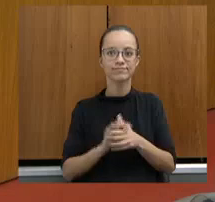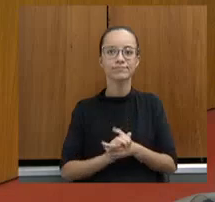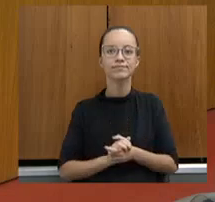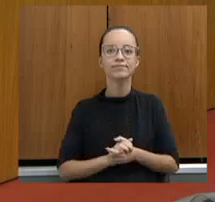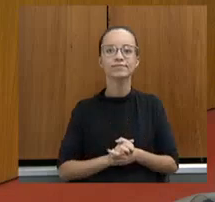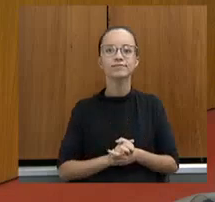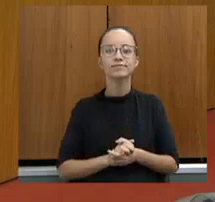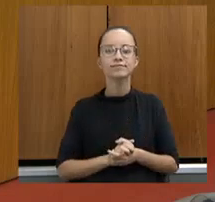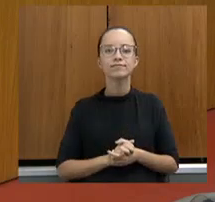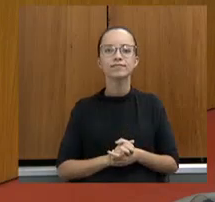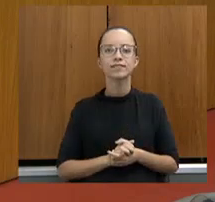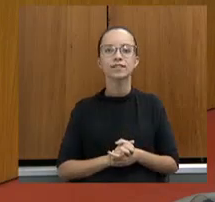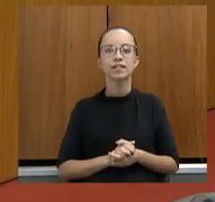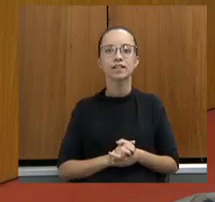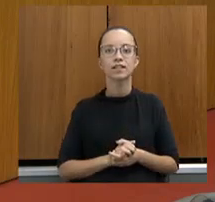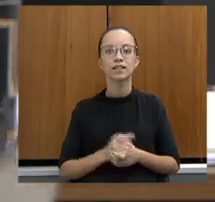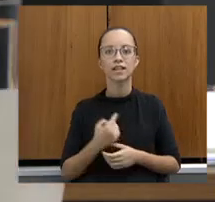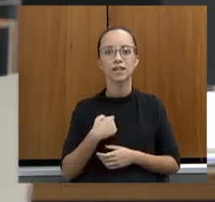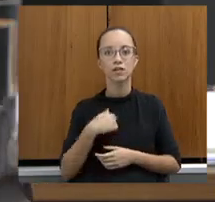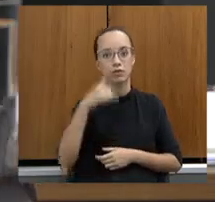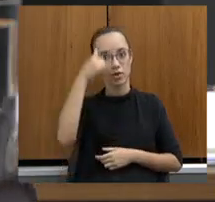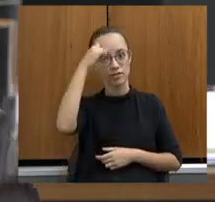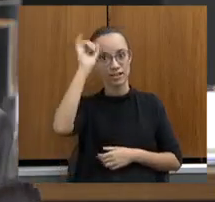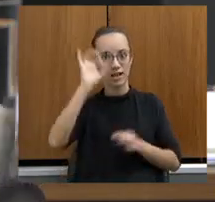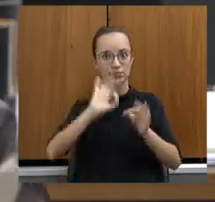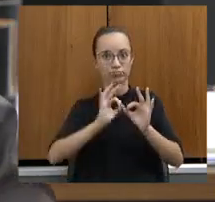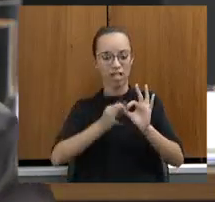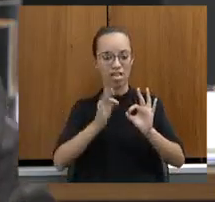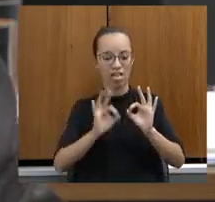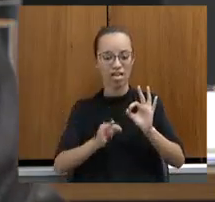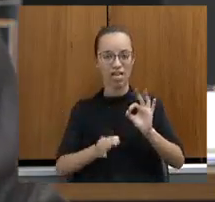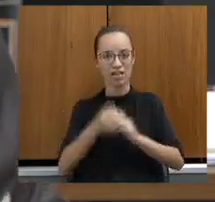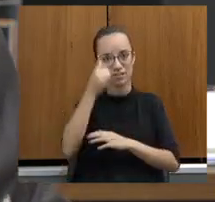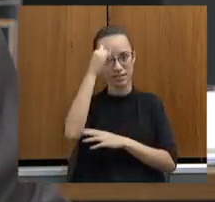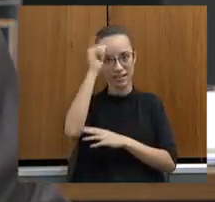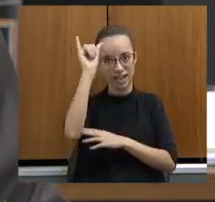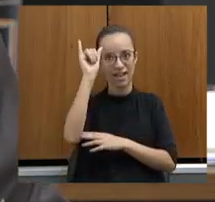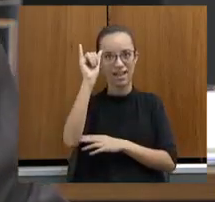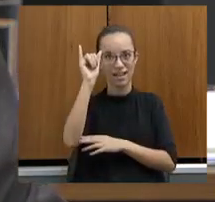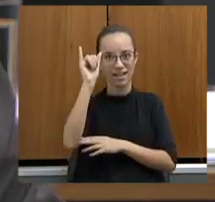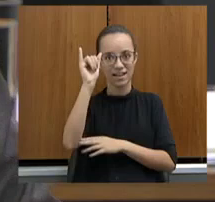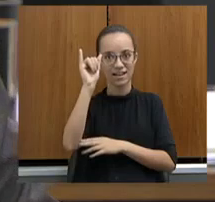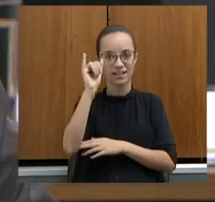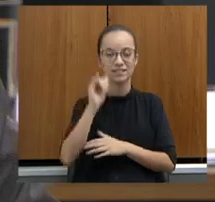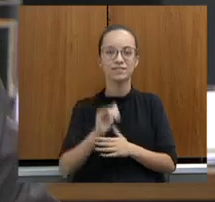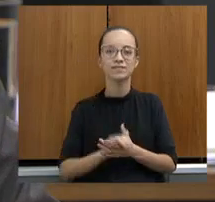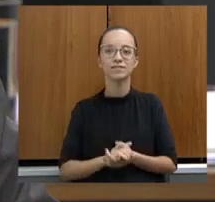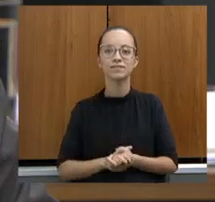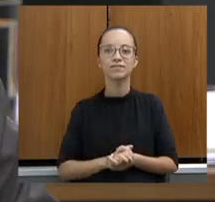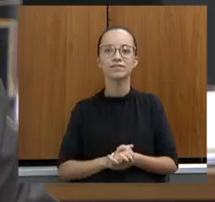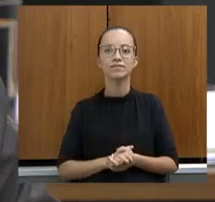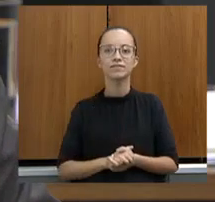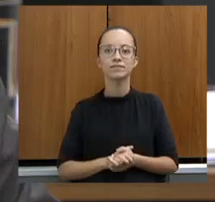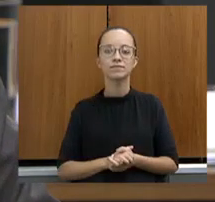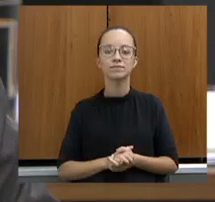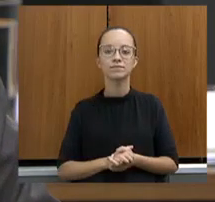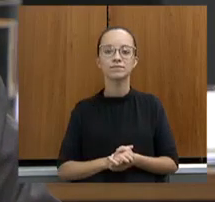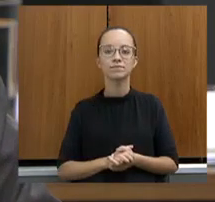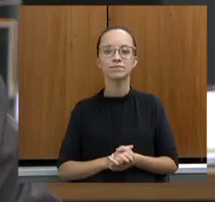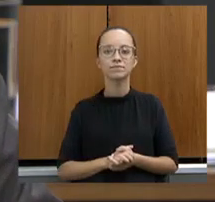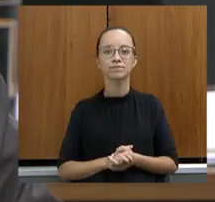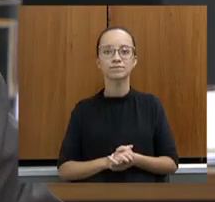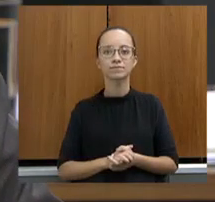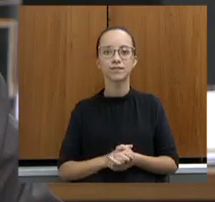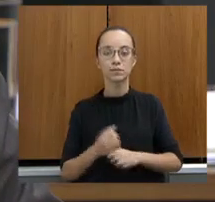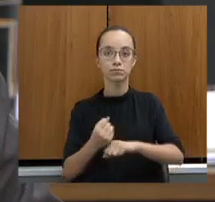eu vou evitar aqui prolongar a minha fala nesse sentido pela mesma linha até para evitar que a gente